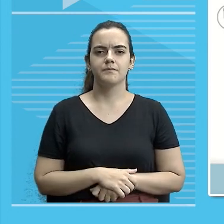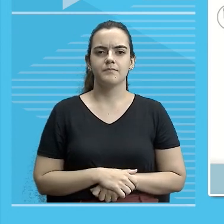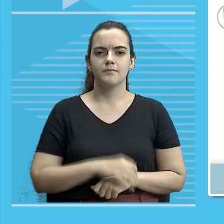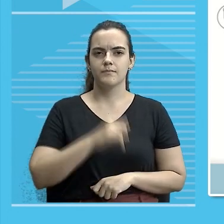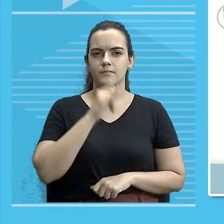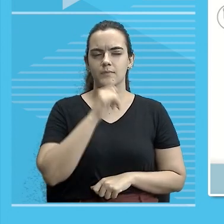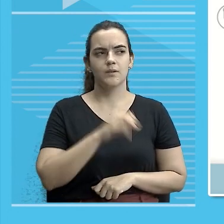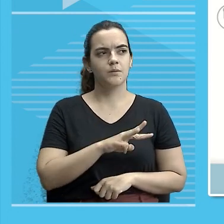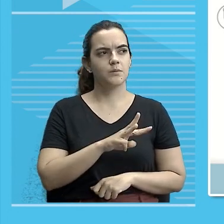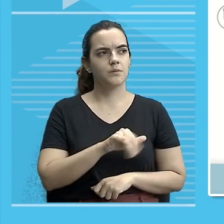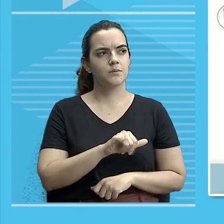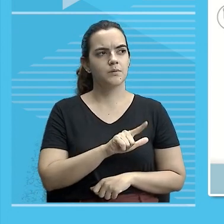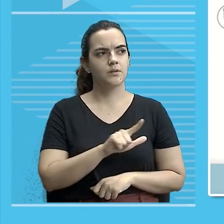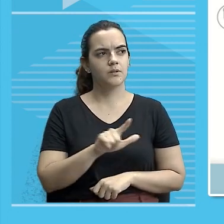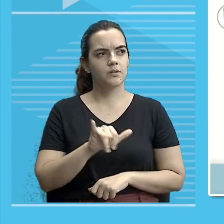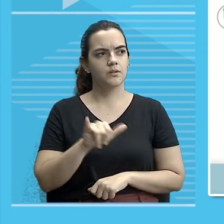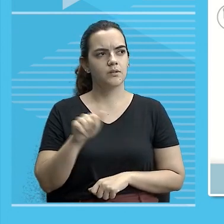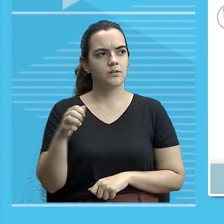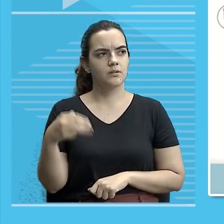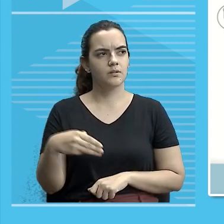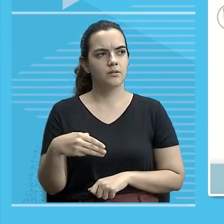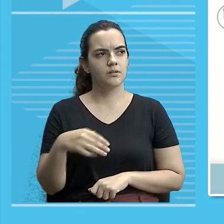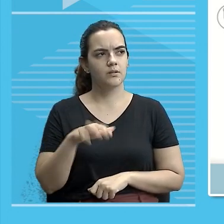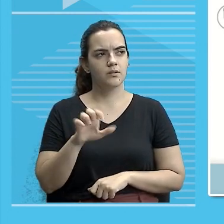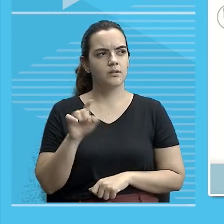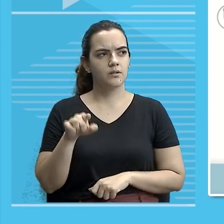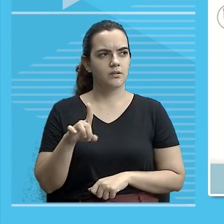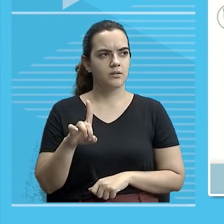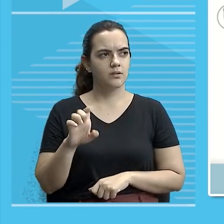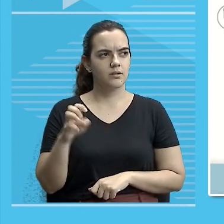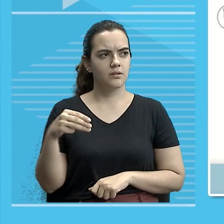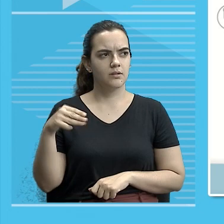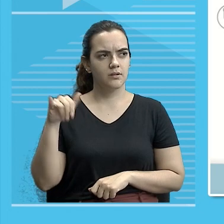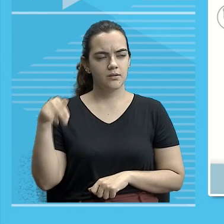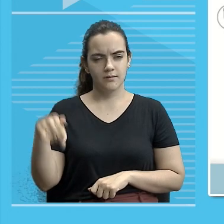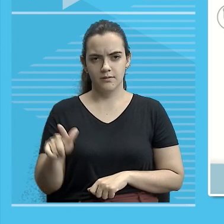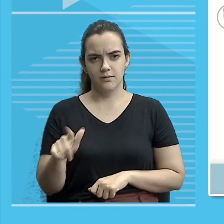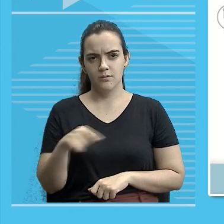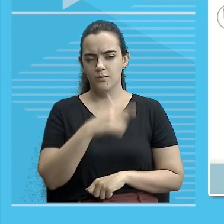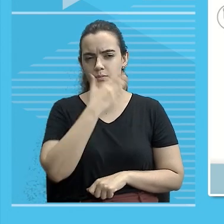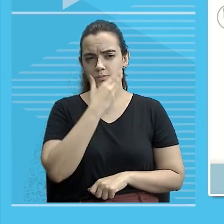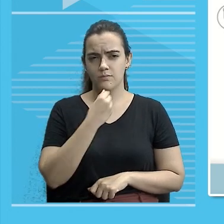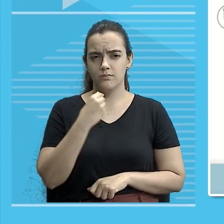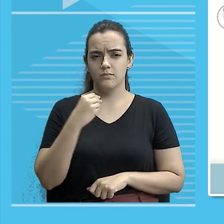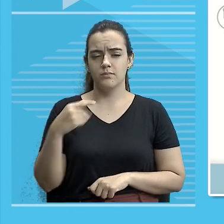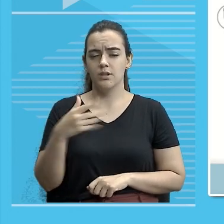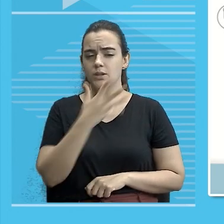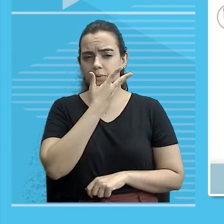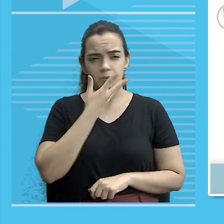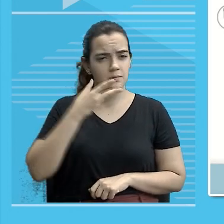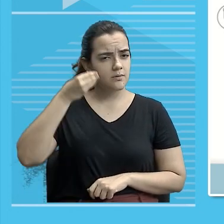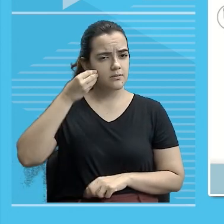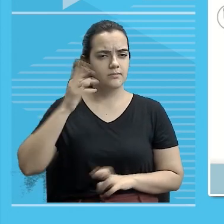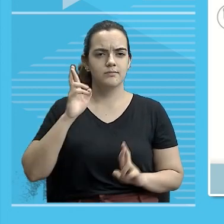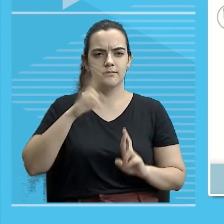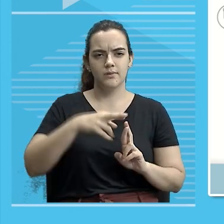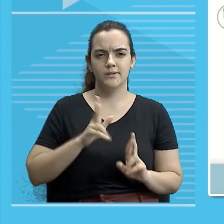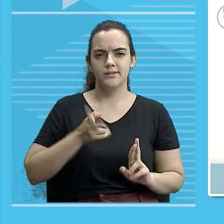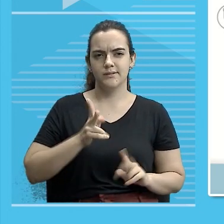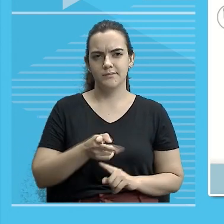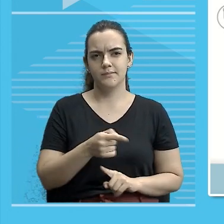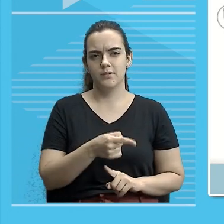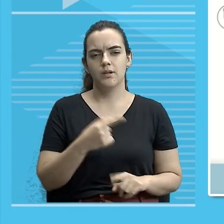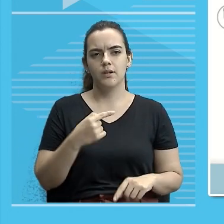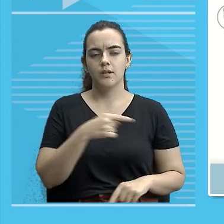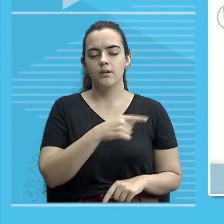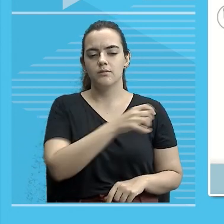William foi o guru da qualidade americano ele foi enviado ao Japão pelas